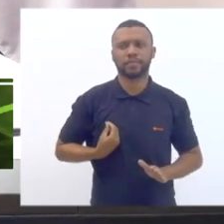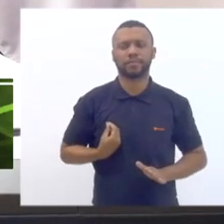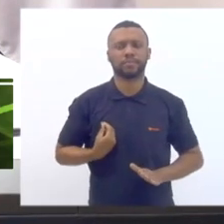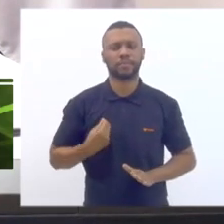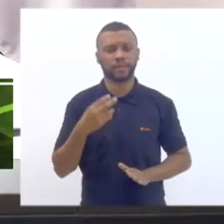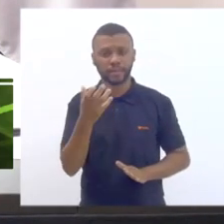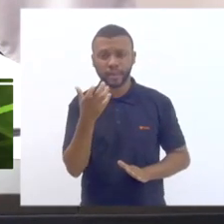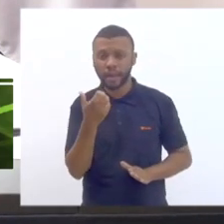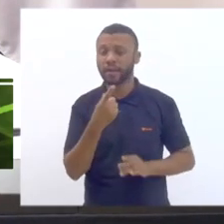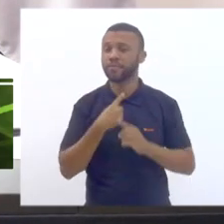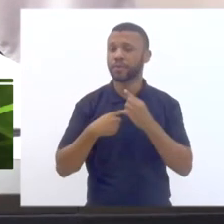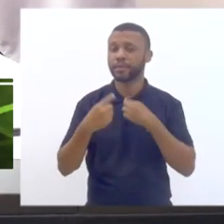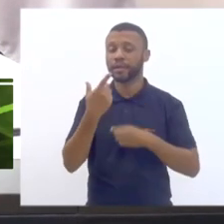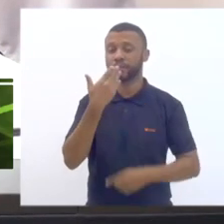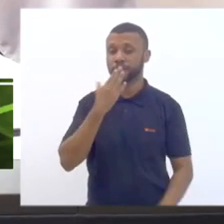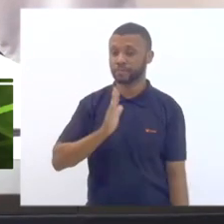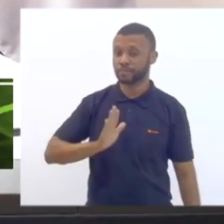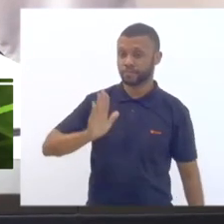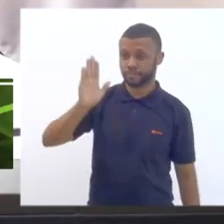seu nome.